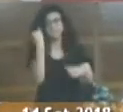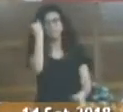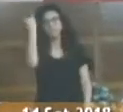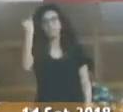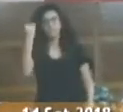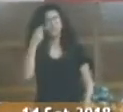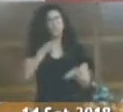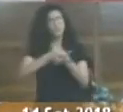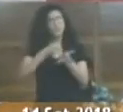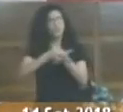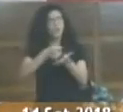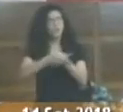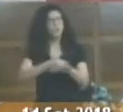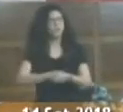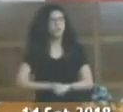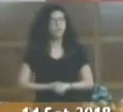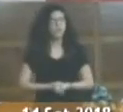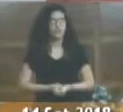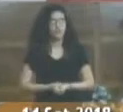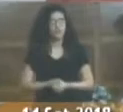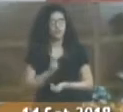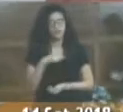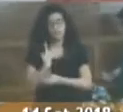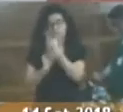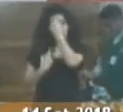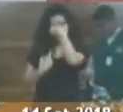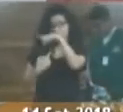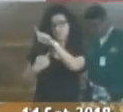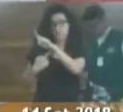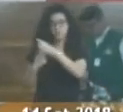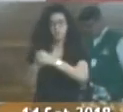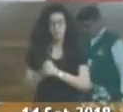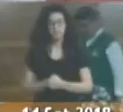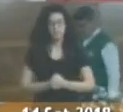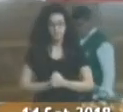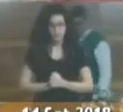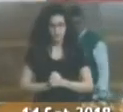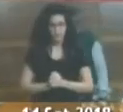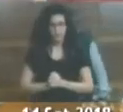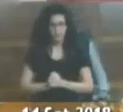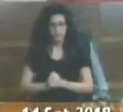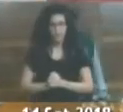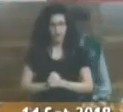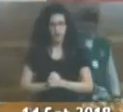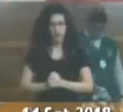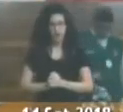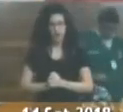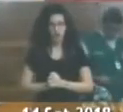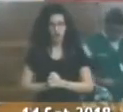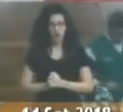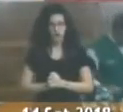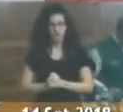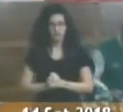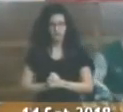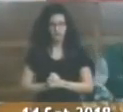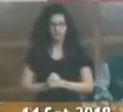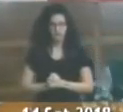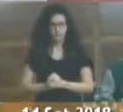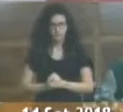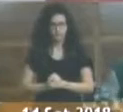para cobrar, né, para que os nossos encaminhamentos sejam realmente levados à frente.